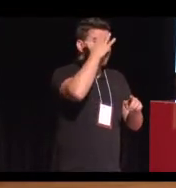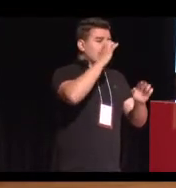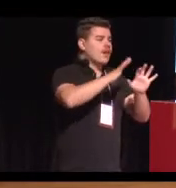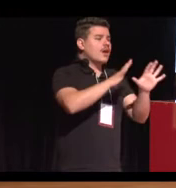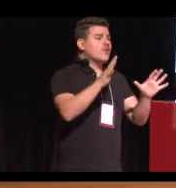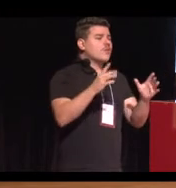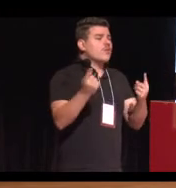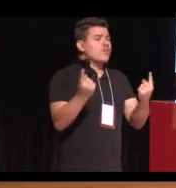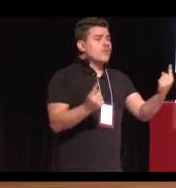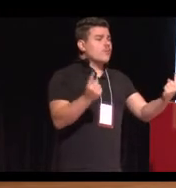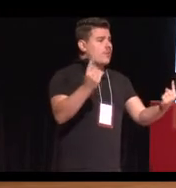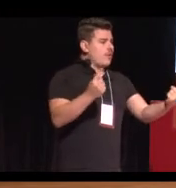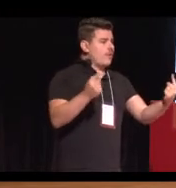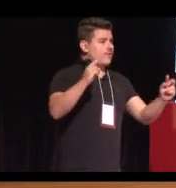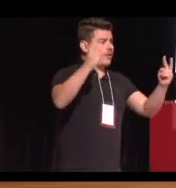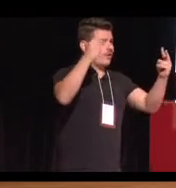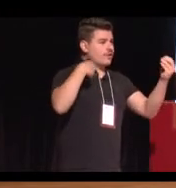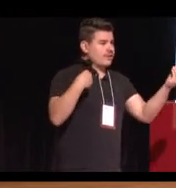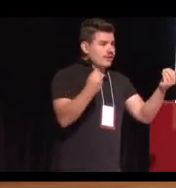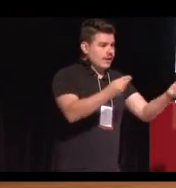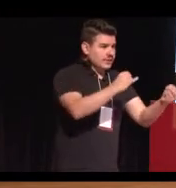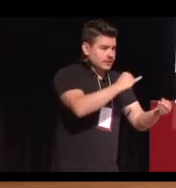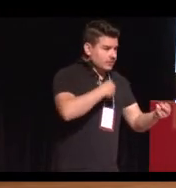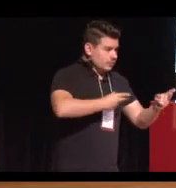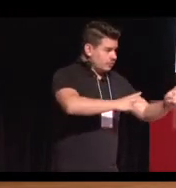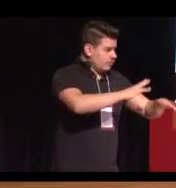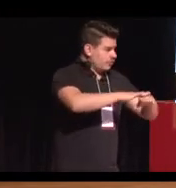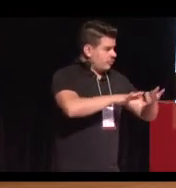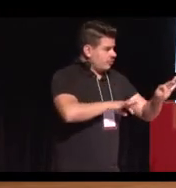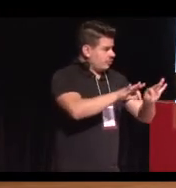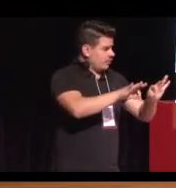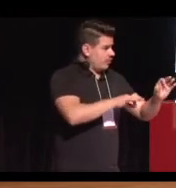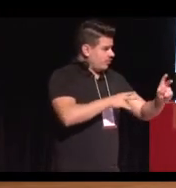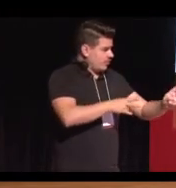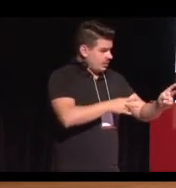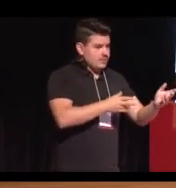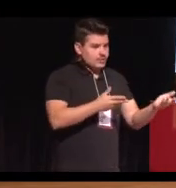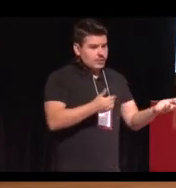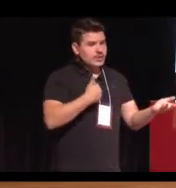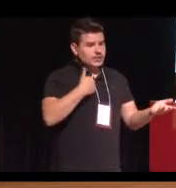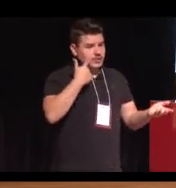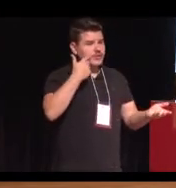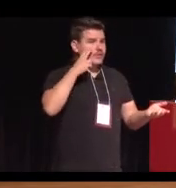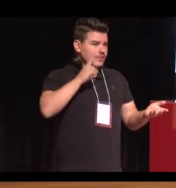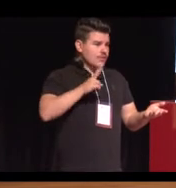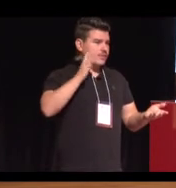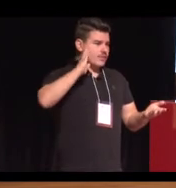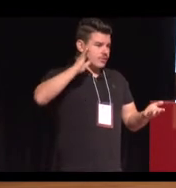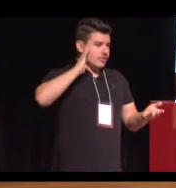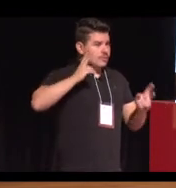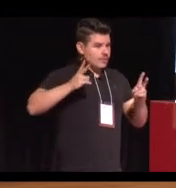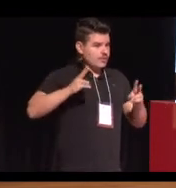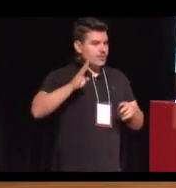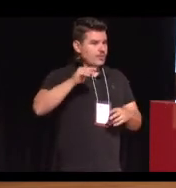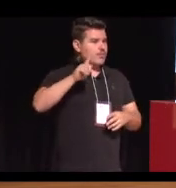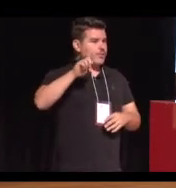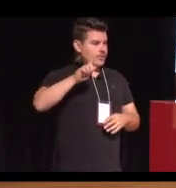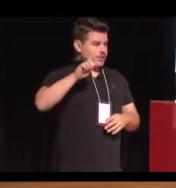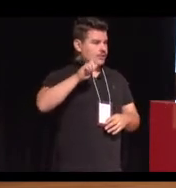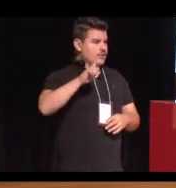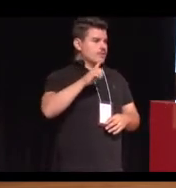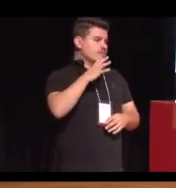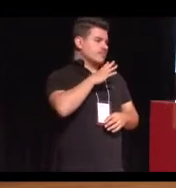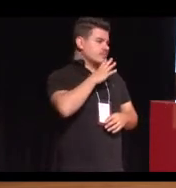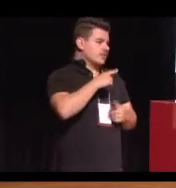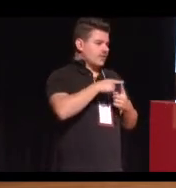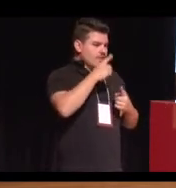de negócio que a gente iria agregar se a gente continuasse nesse projeto. Então, a gente tinha um backlog lá dos bugs, que eram da família já, né?